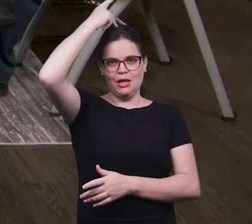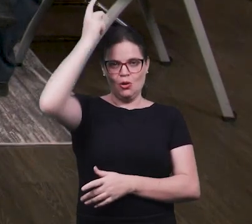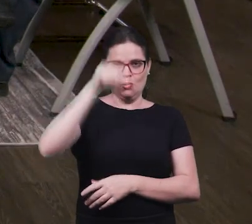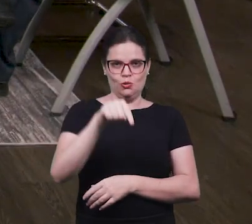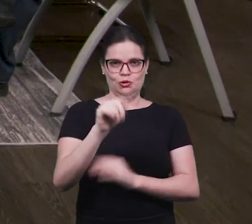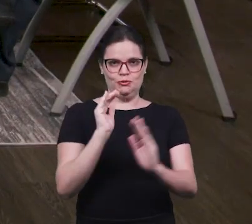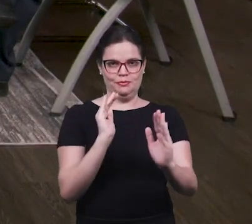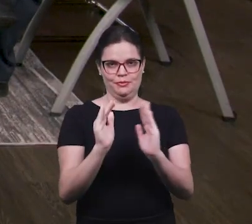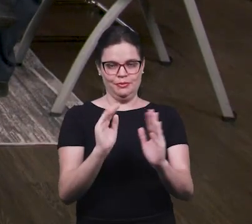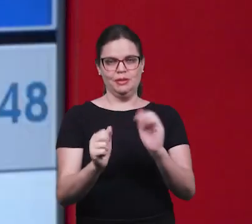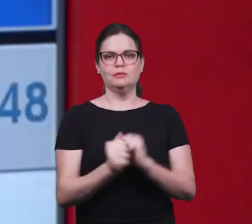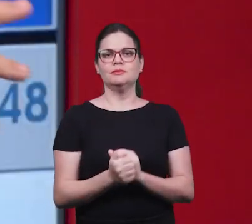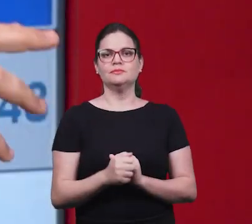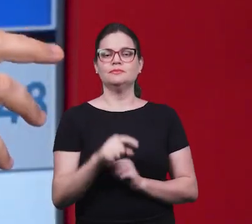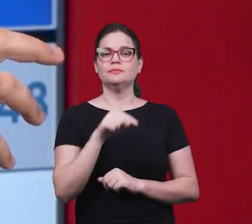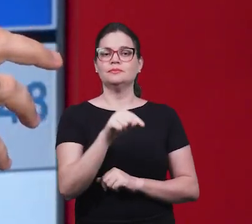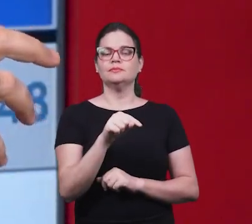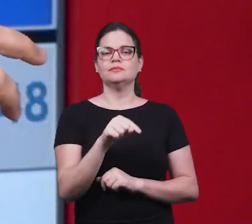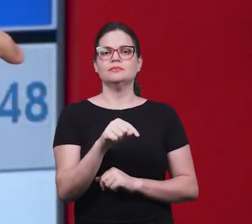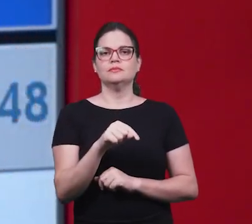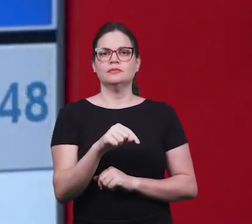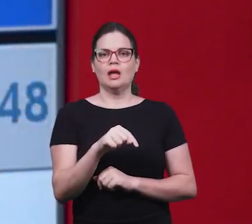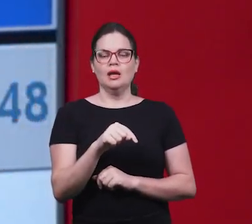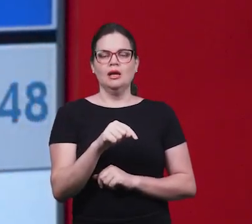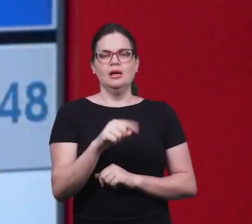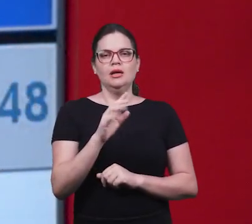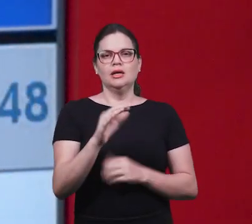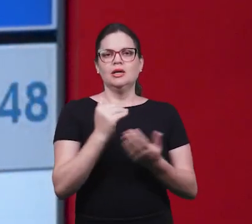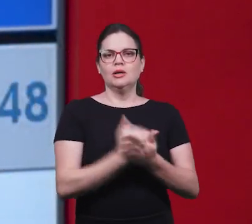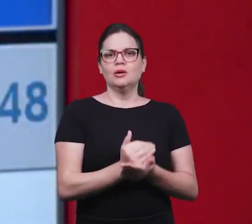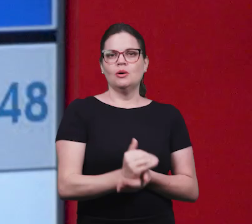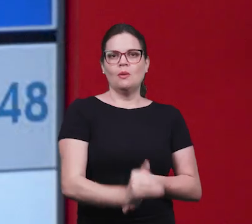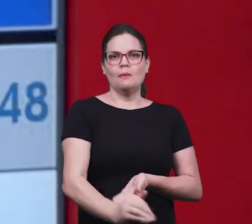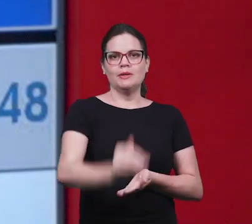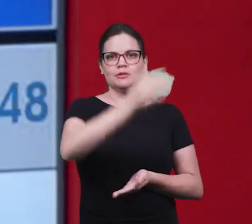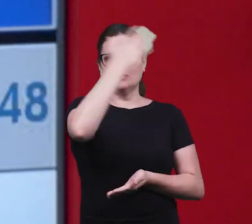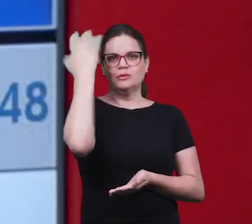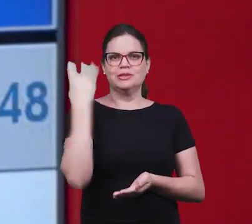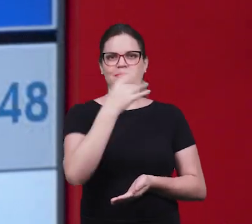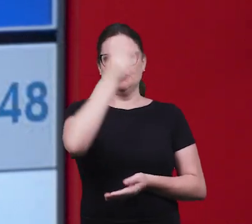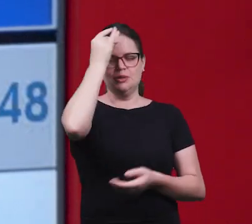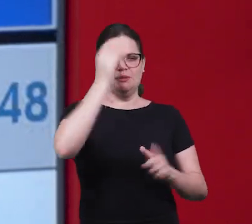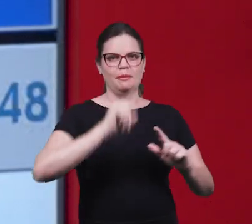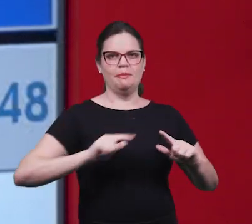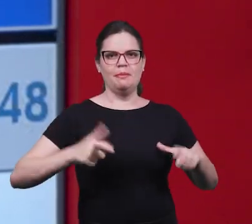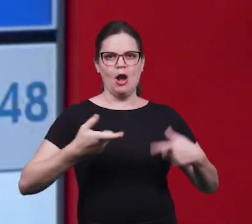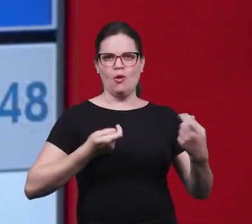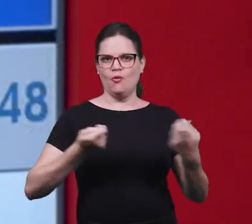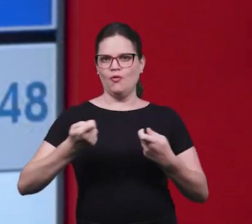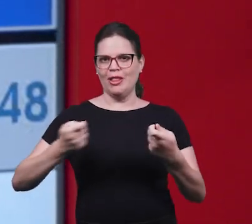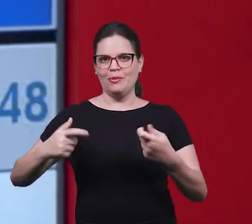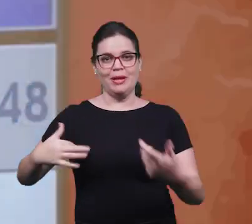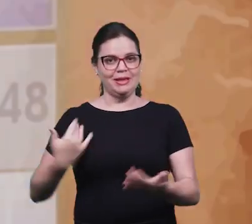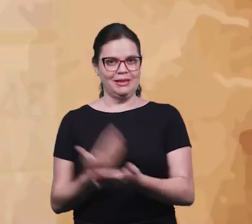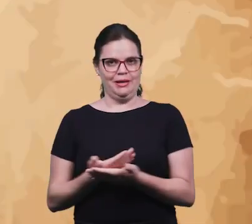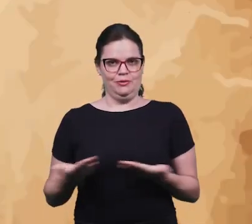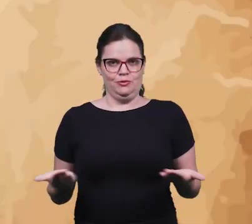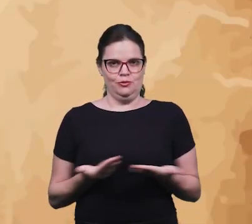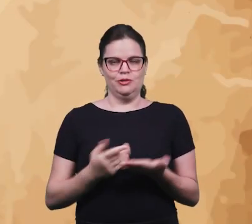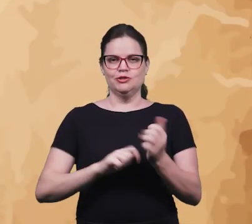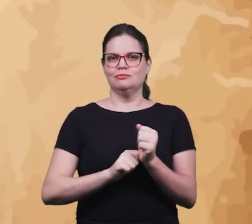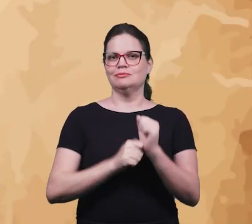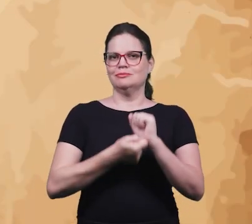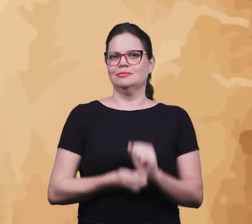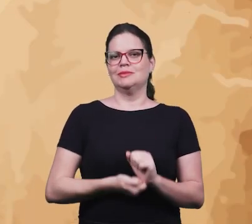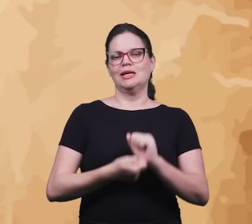e aquilo que foi sendo trazido pelo Espírito Santo até aqui e que nos alcançou aqui. E é um segredo que a